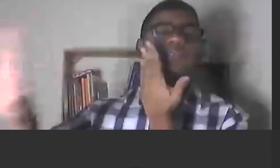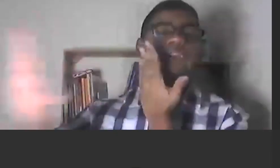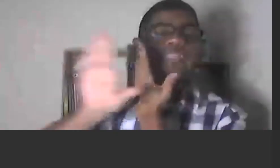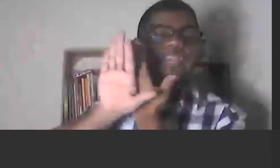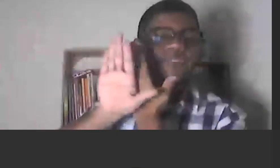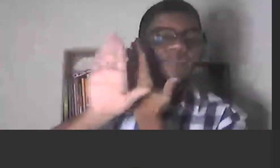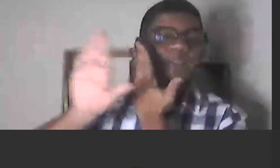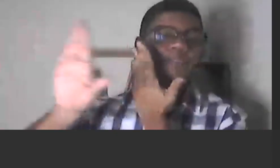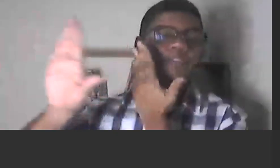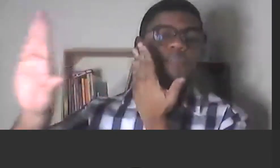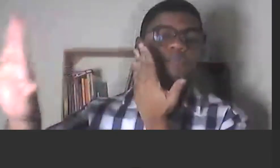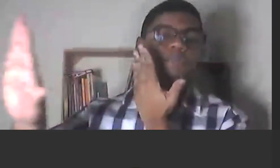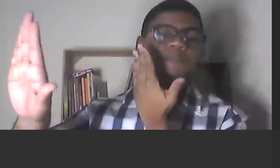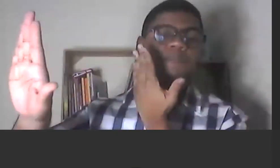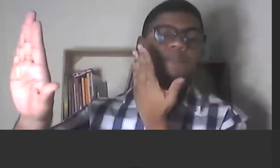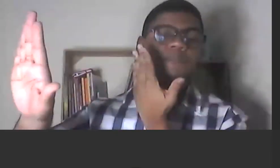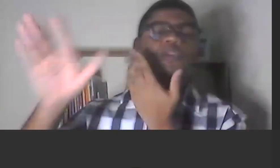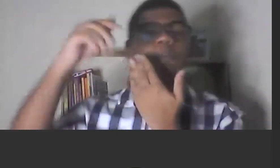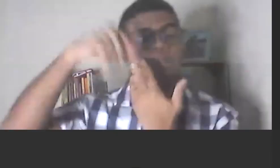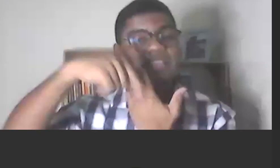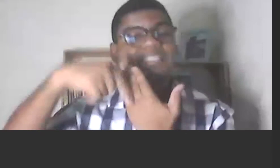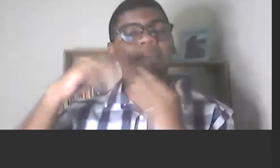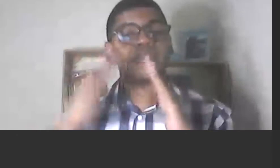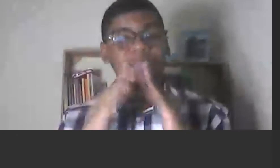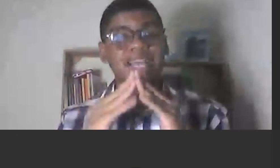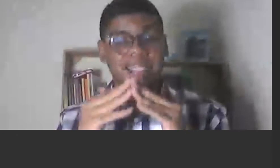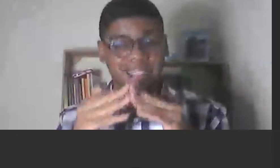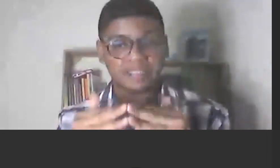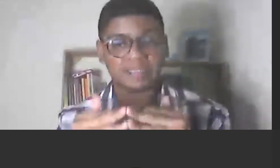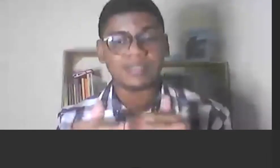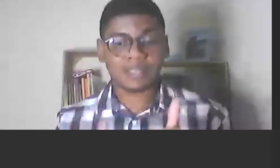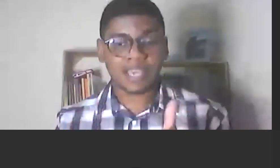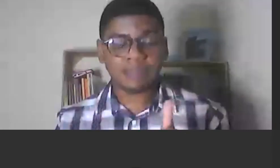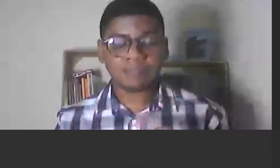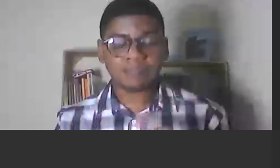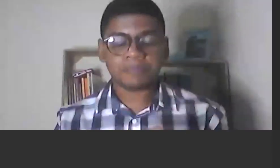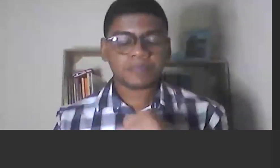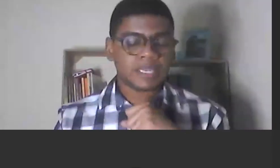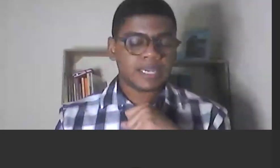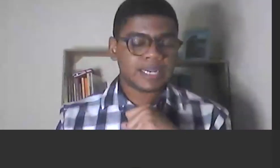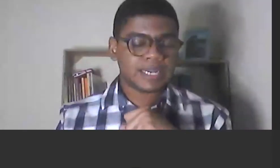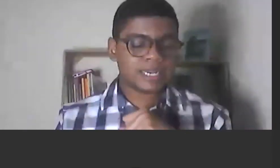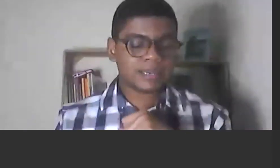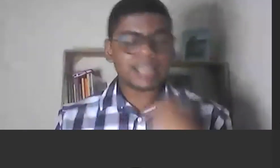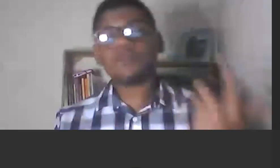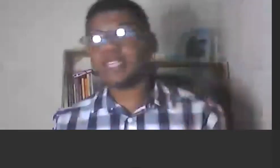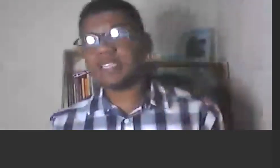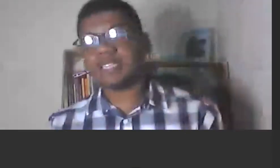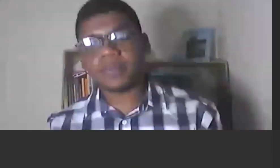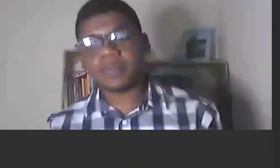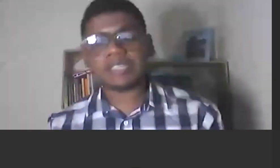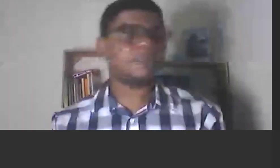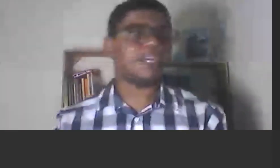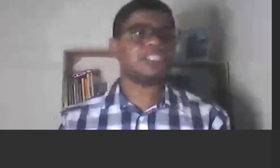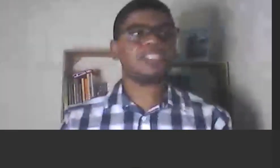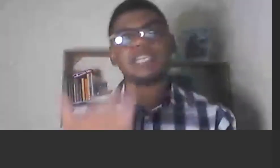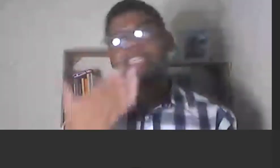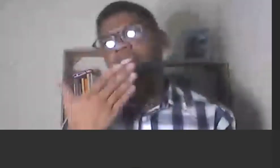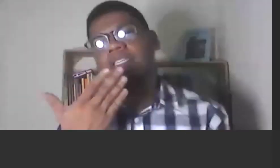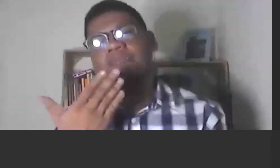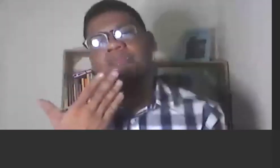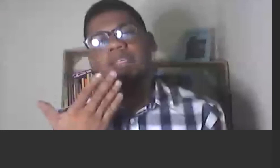se afastou. Ela saiu de perto de mim. Porque eu permaneci na mesma casa. Ok? A gente poderia dizer, por